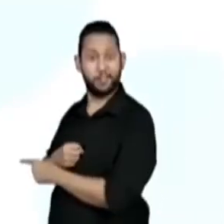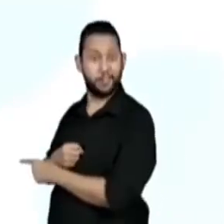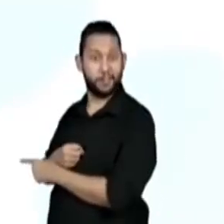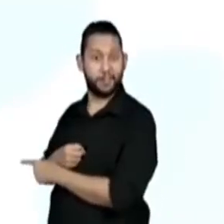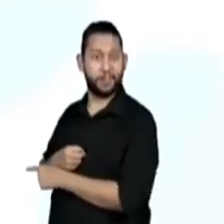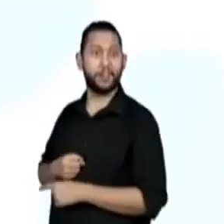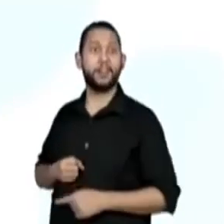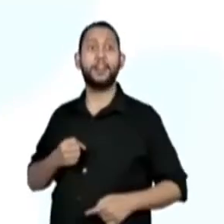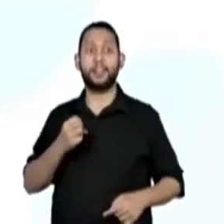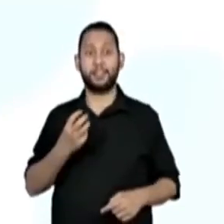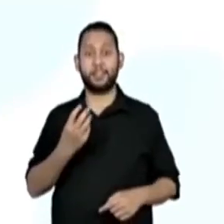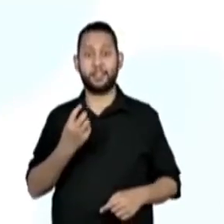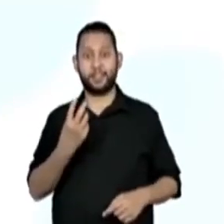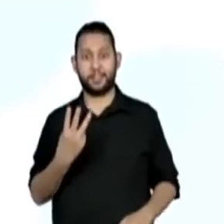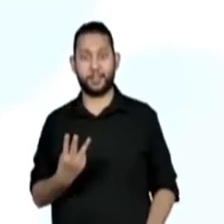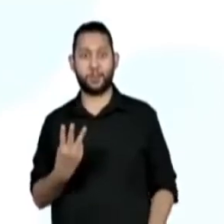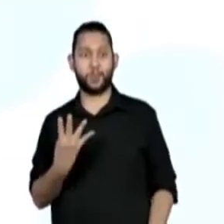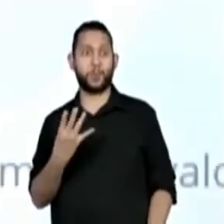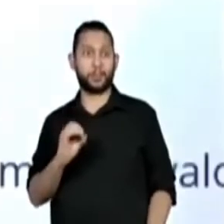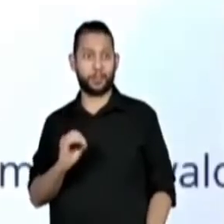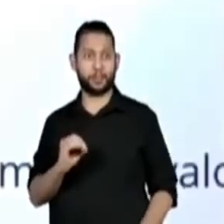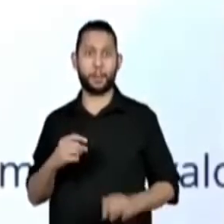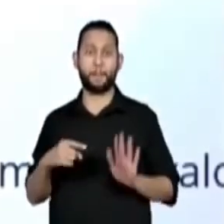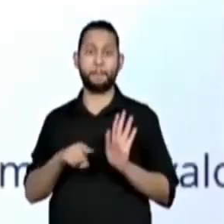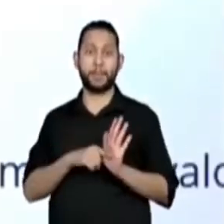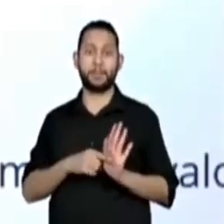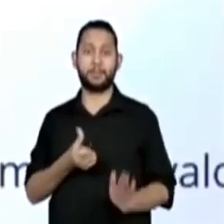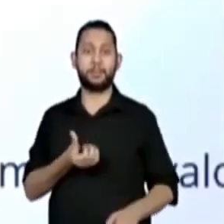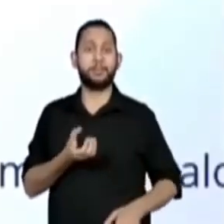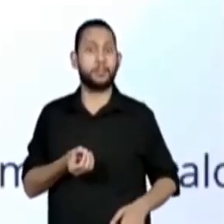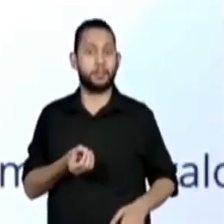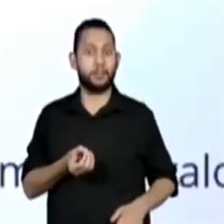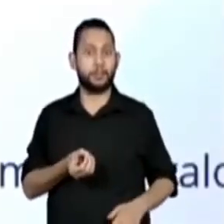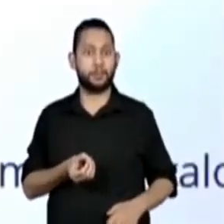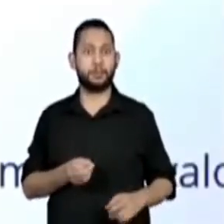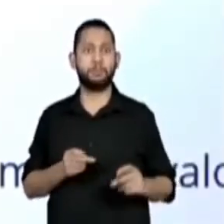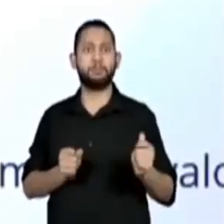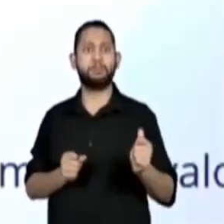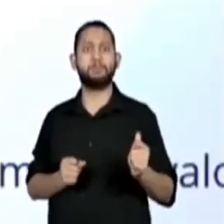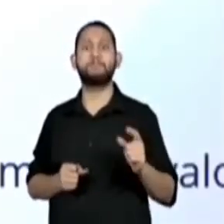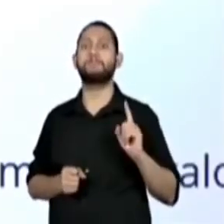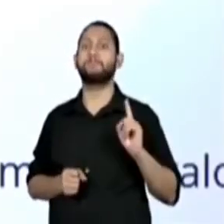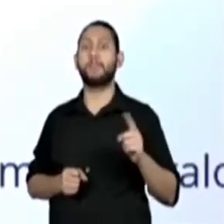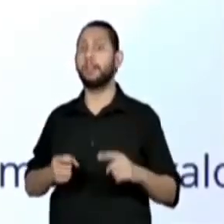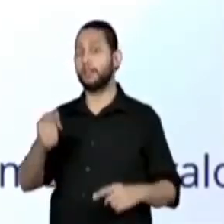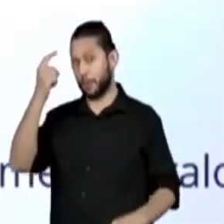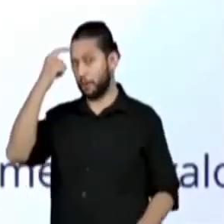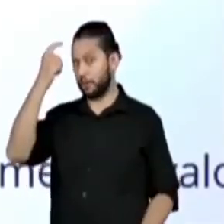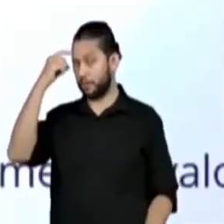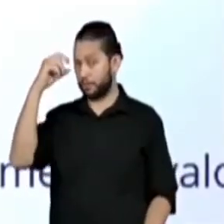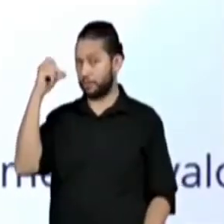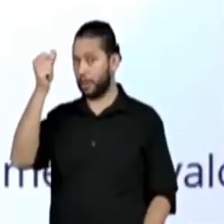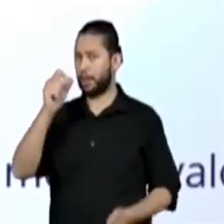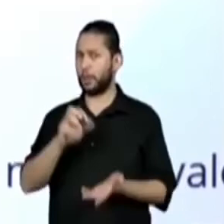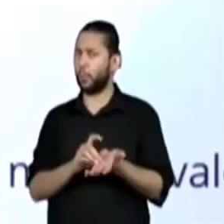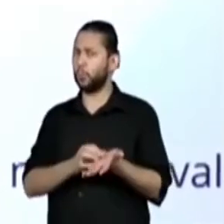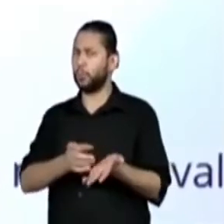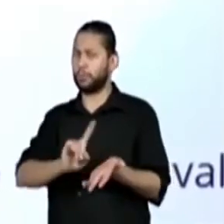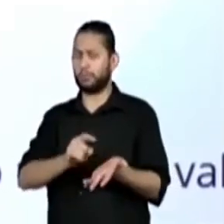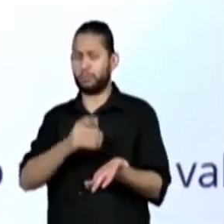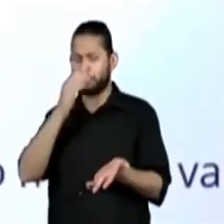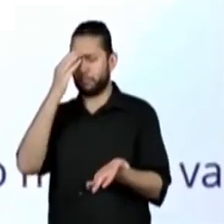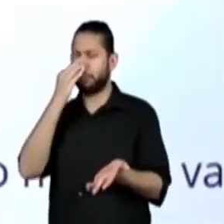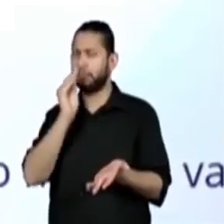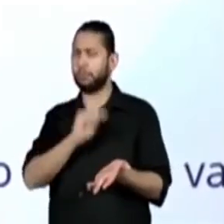hein dá para dar um close aqui vamos lá 340 - 60 turma de cabeça sem calculadora